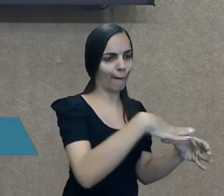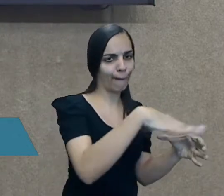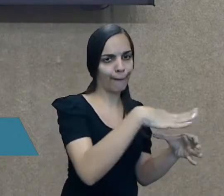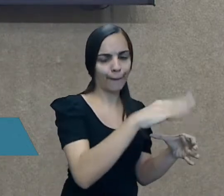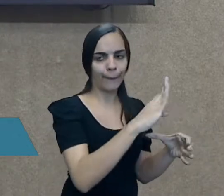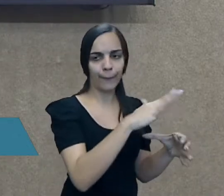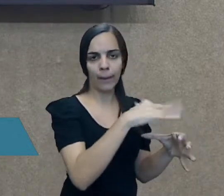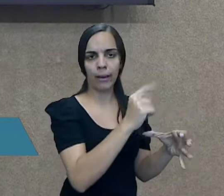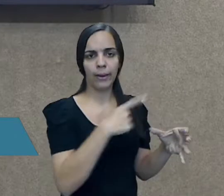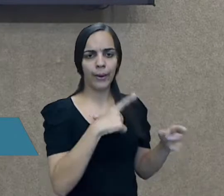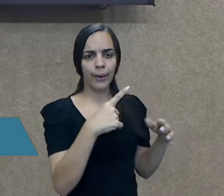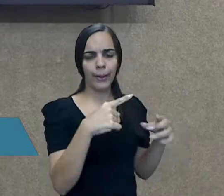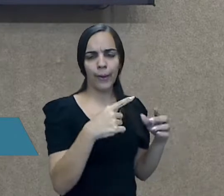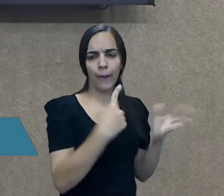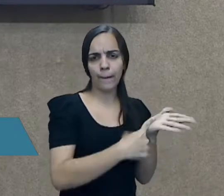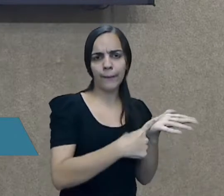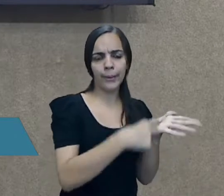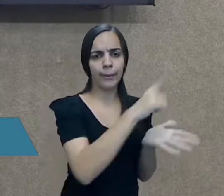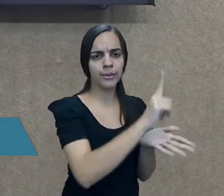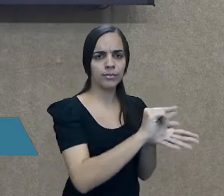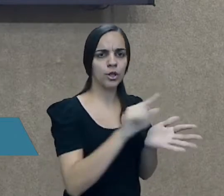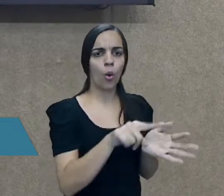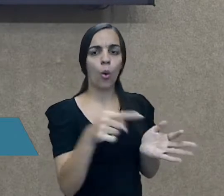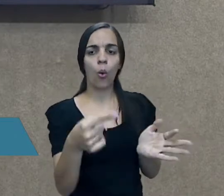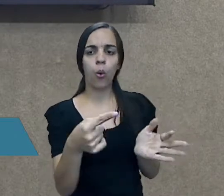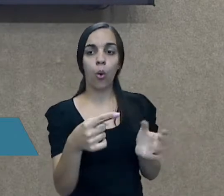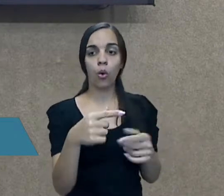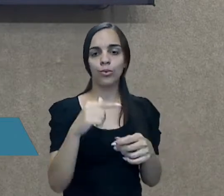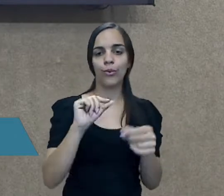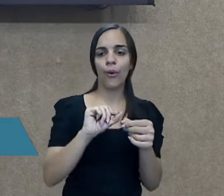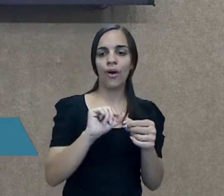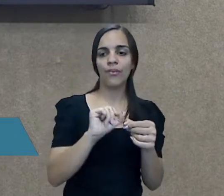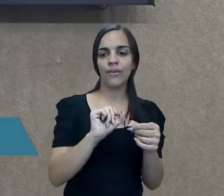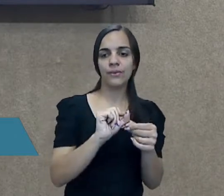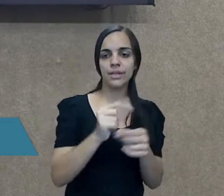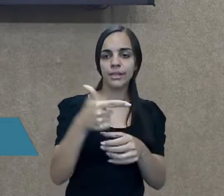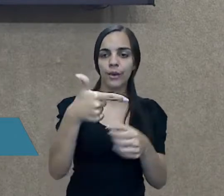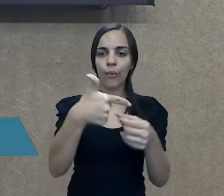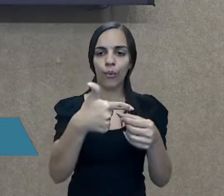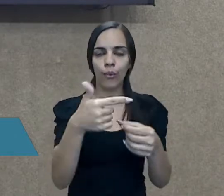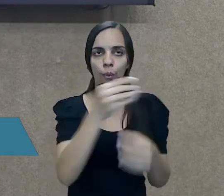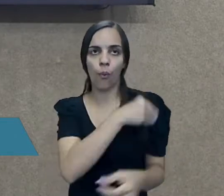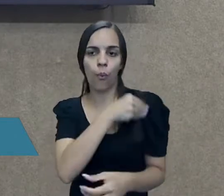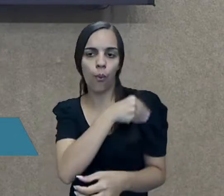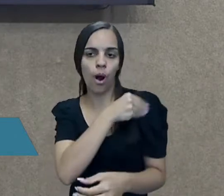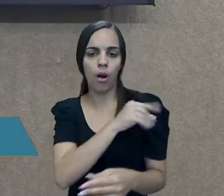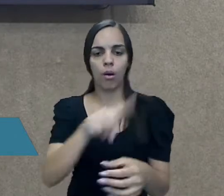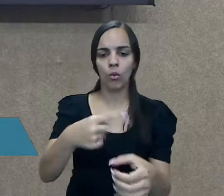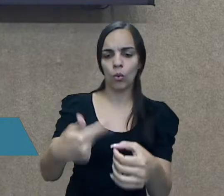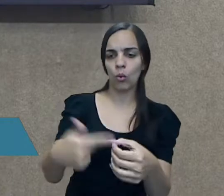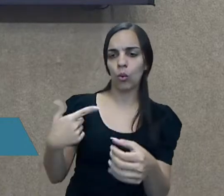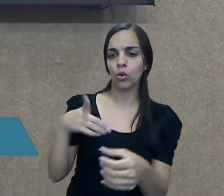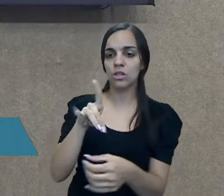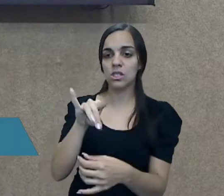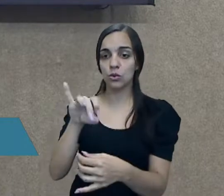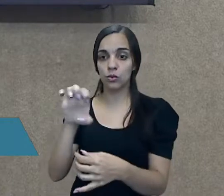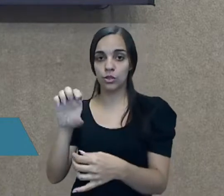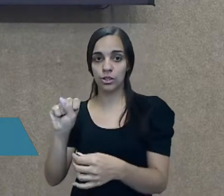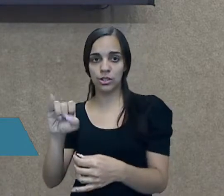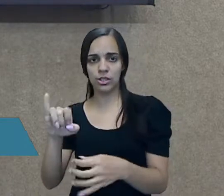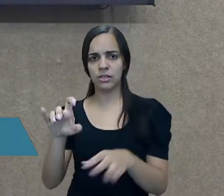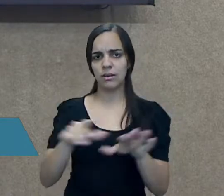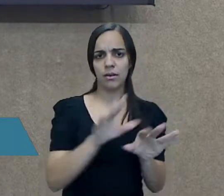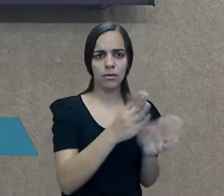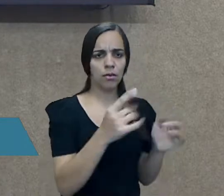de combustível, o outro vai ser a gasolina, o outro vai ser o álcool, para não perder clientes. O